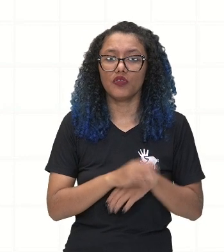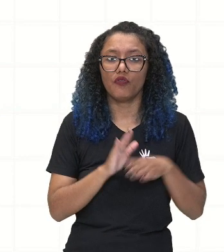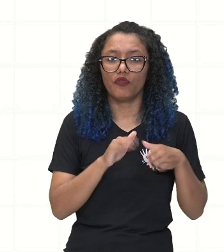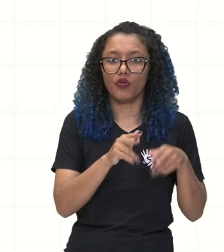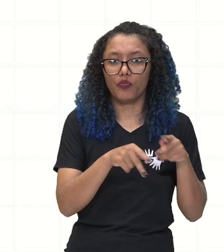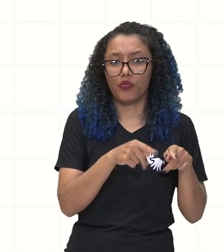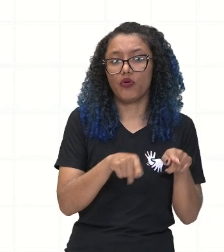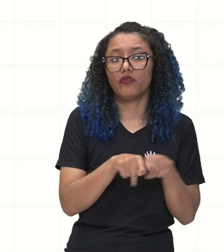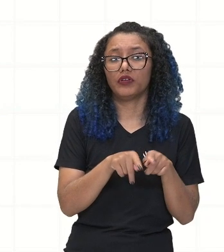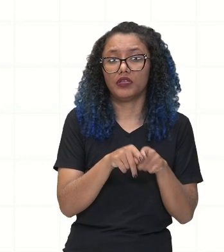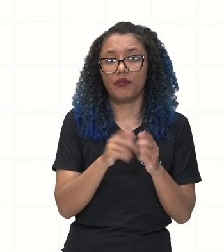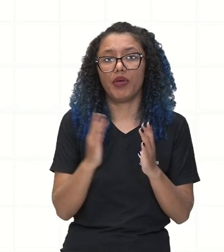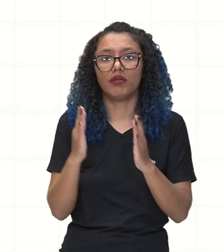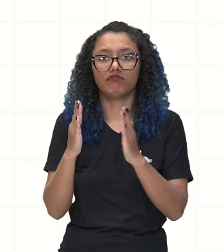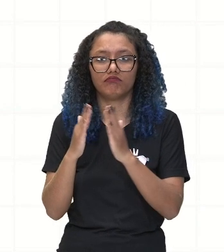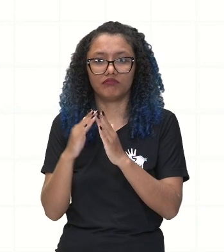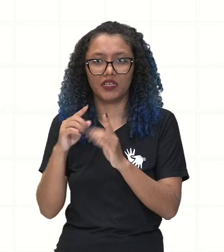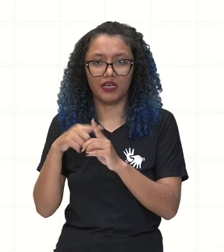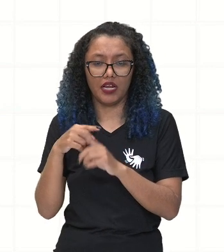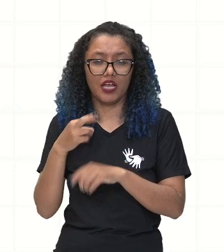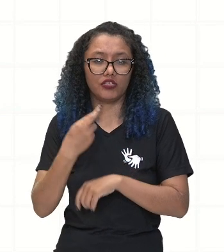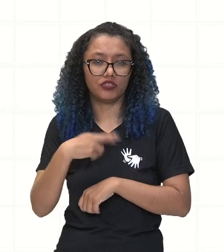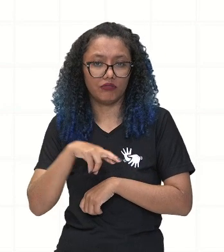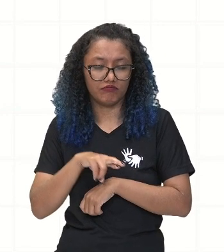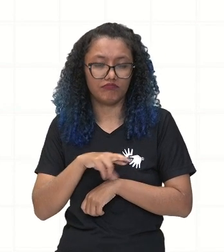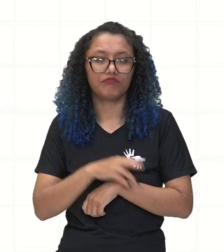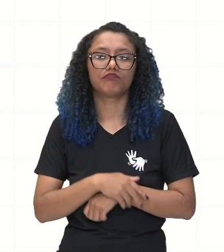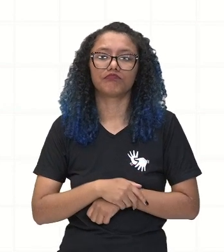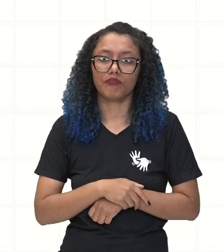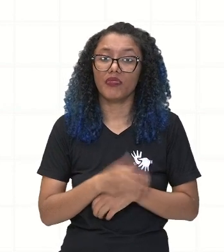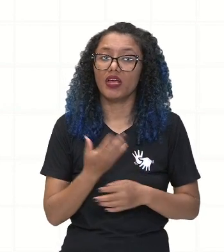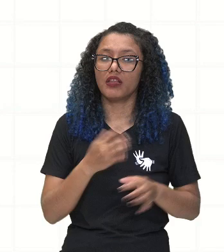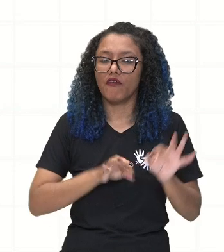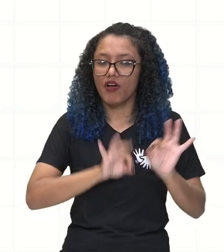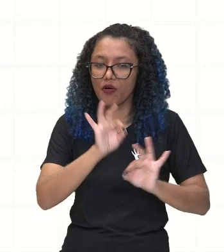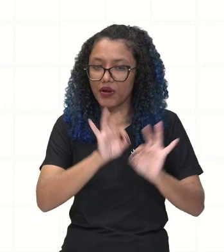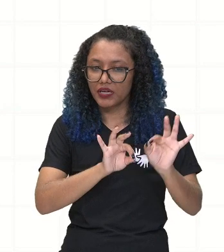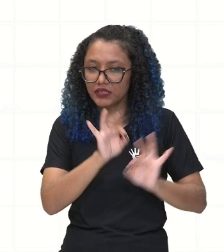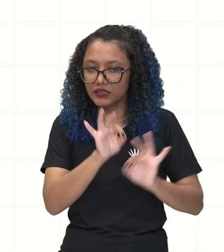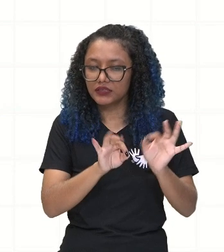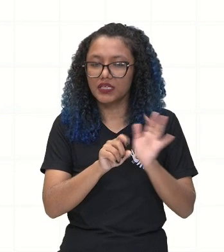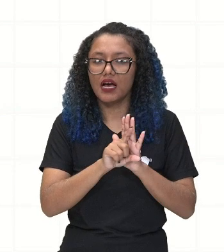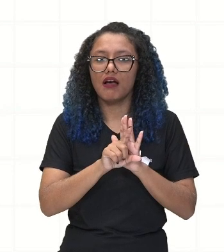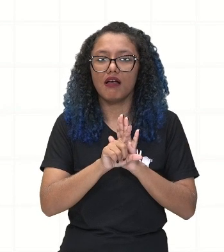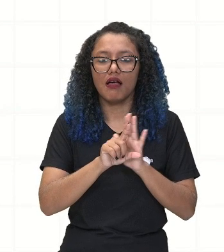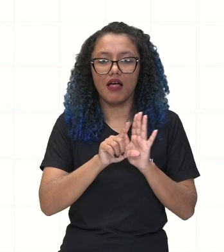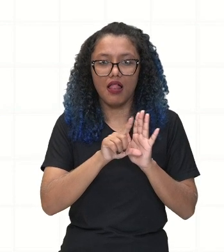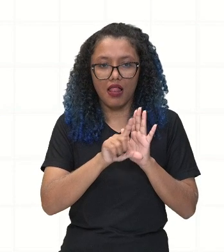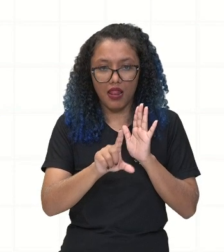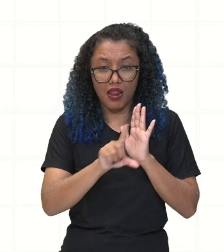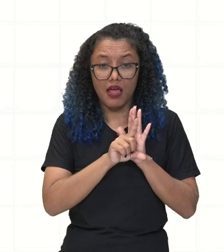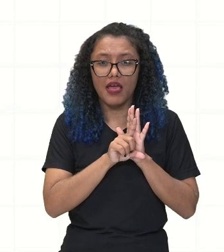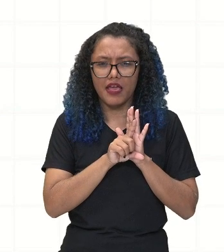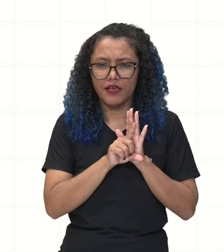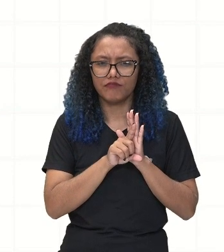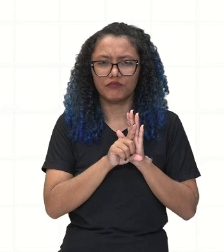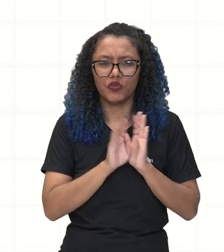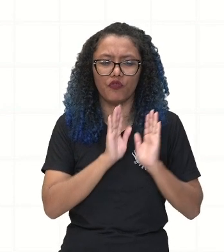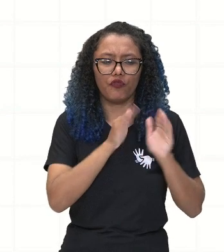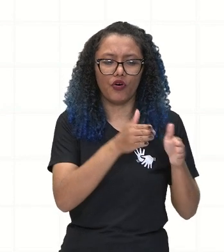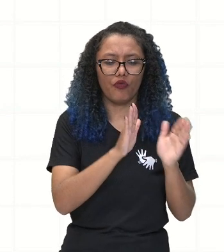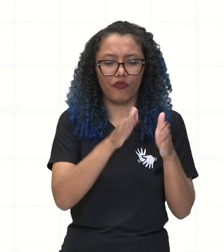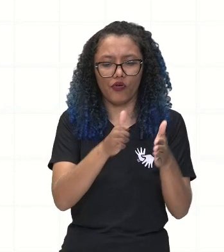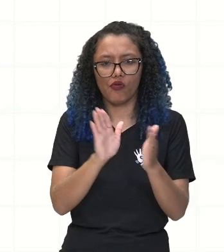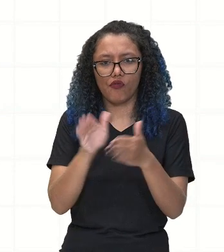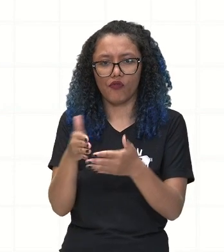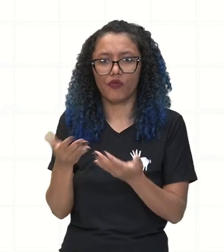religiosa. Então, ela vai fazer ali leis que permeiam todos esses fatores. Seus